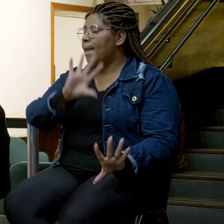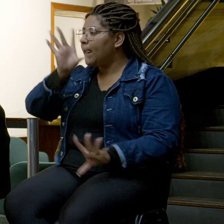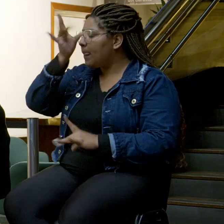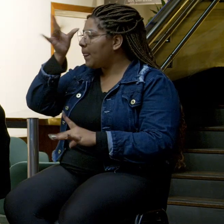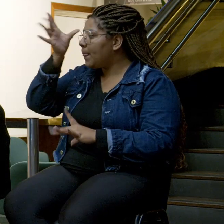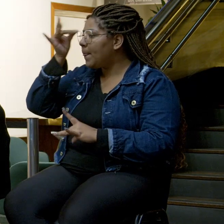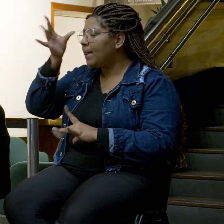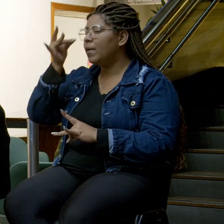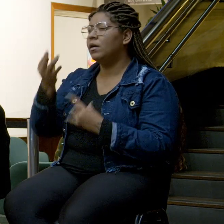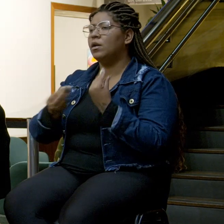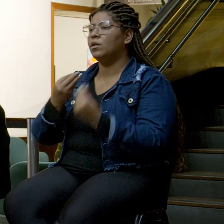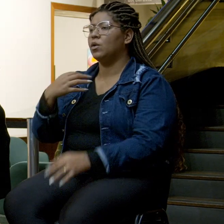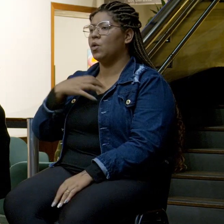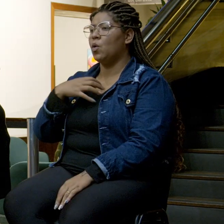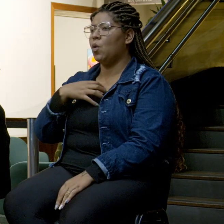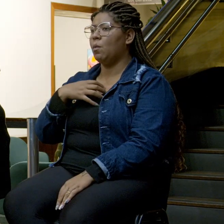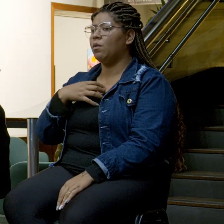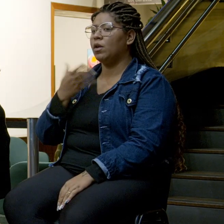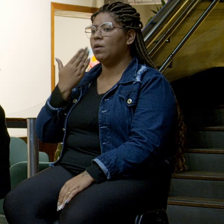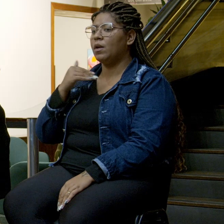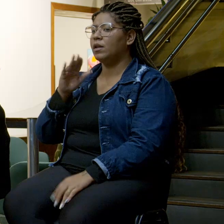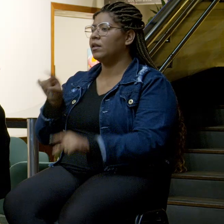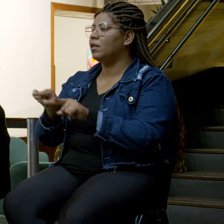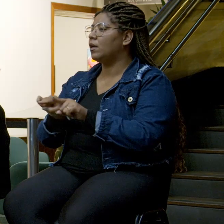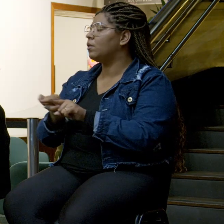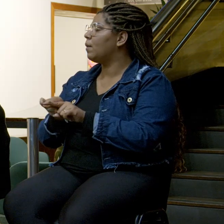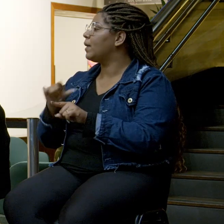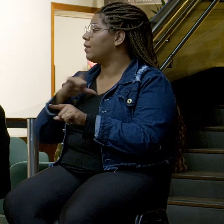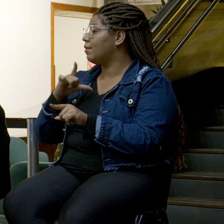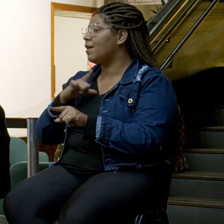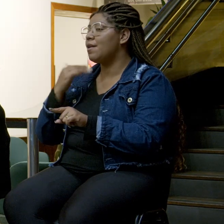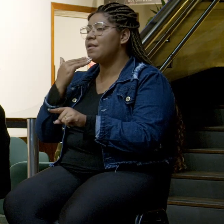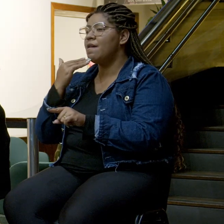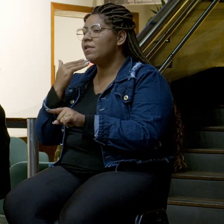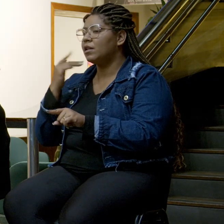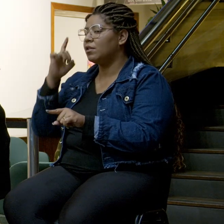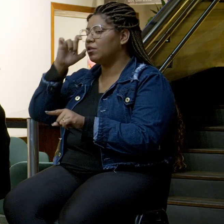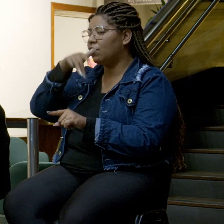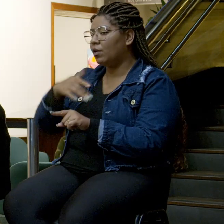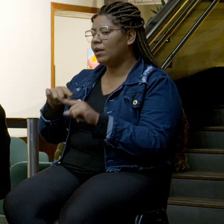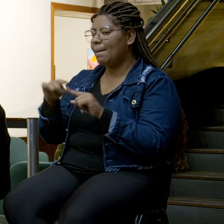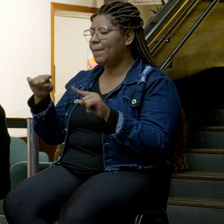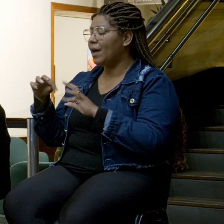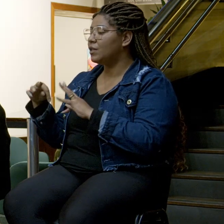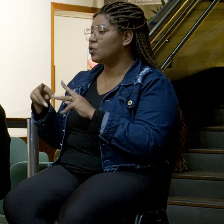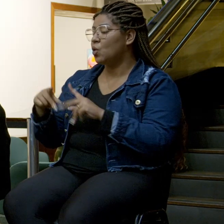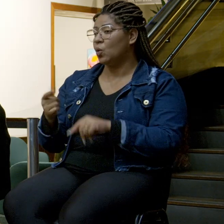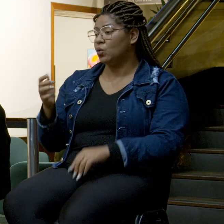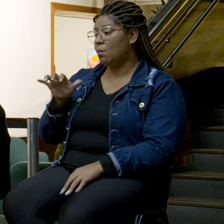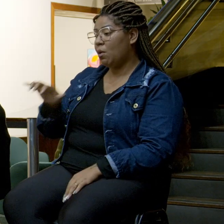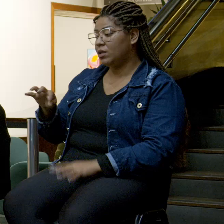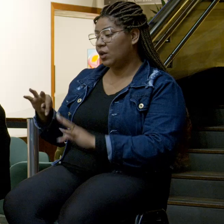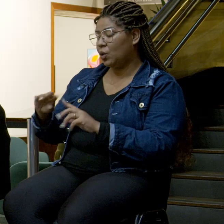de me sentir cômoda com imperfeições na técnica que ela provoca. A própria Maiolino, em entrevista, afirma que toda